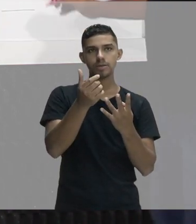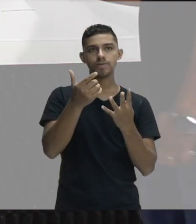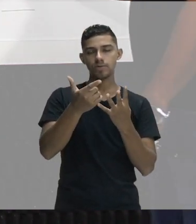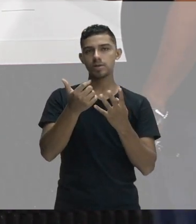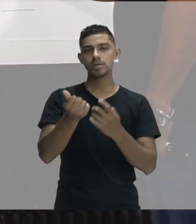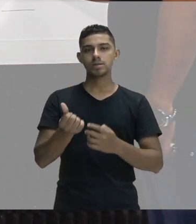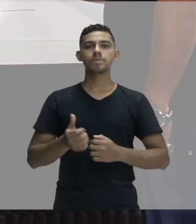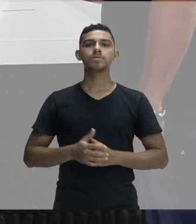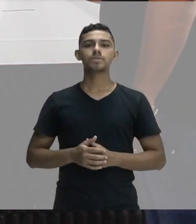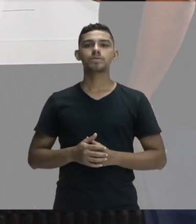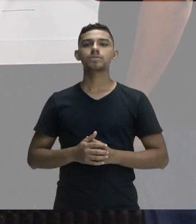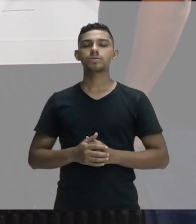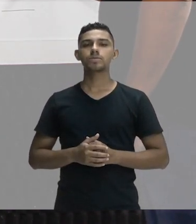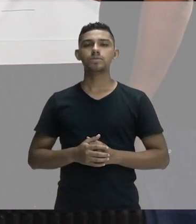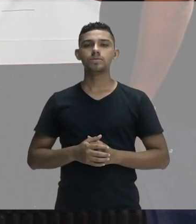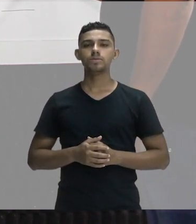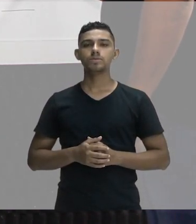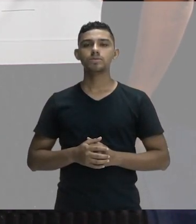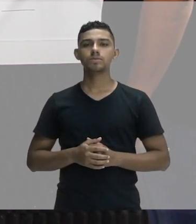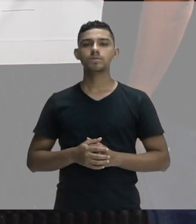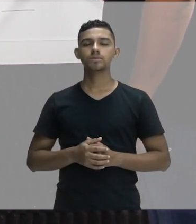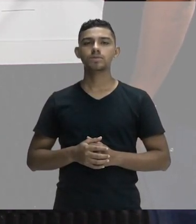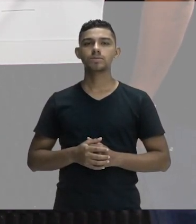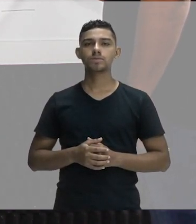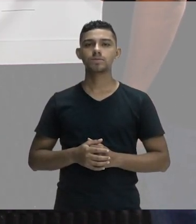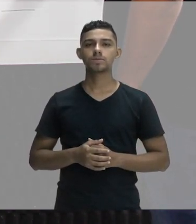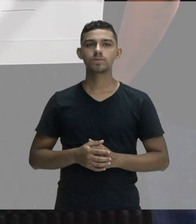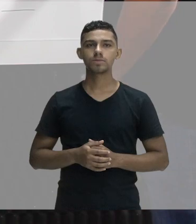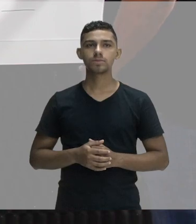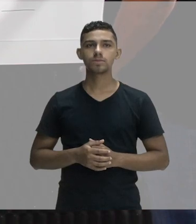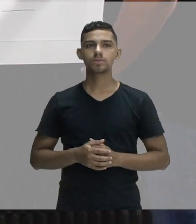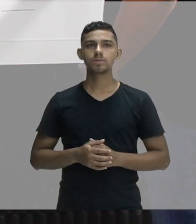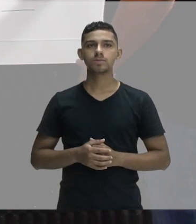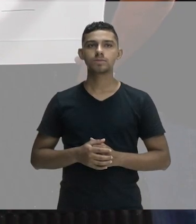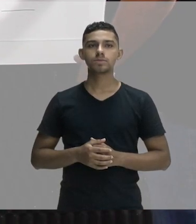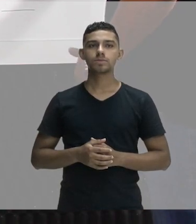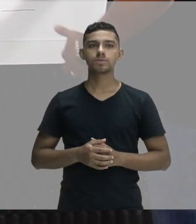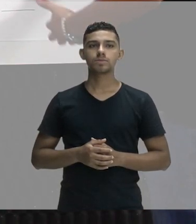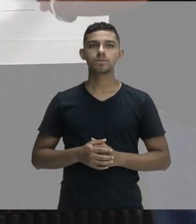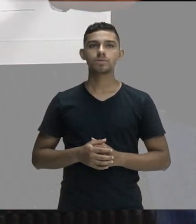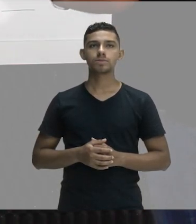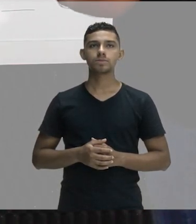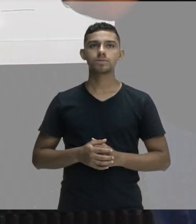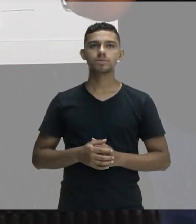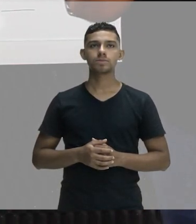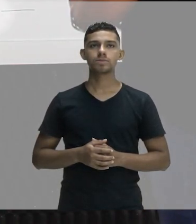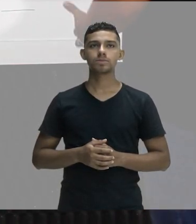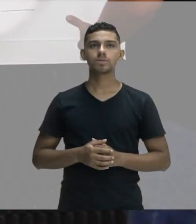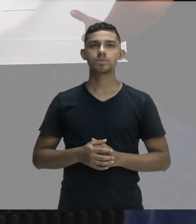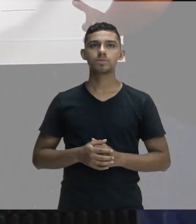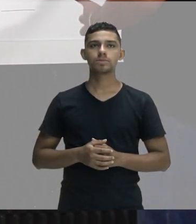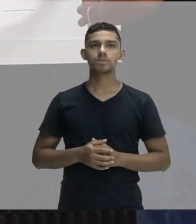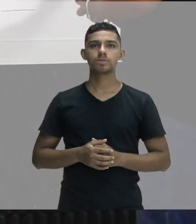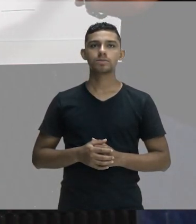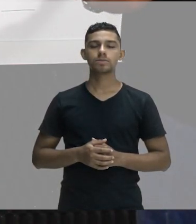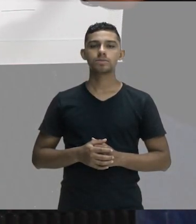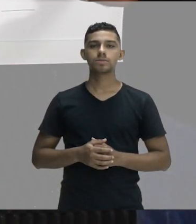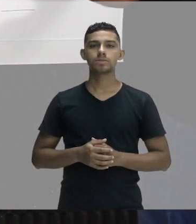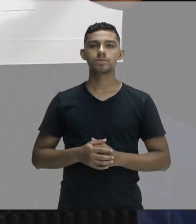Tá? Aqui você tem 26 possibilidades. Aqui você tem 26 possibilidades. Isso aqui vai